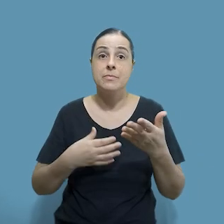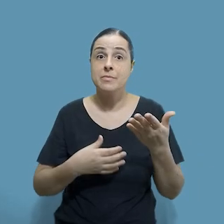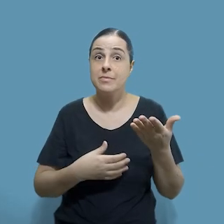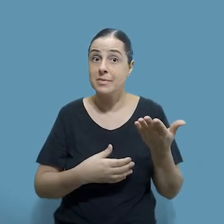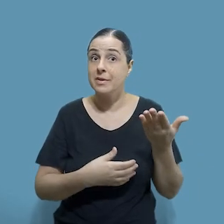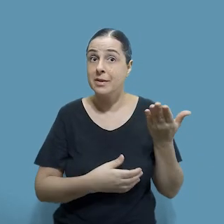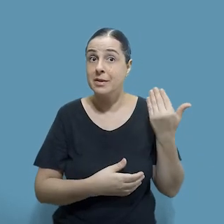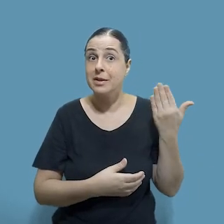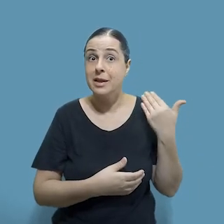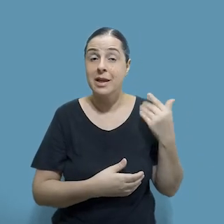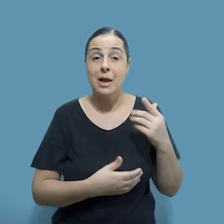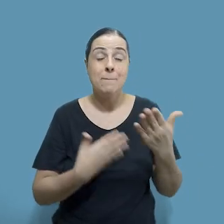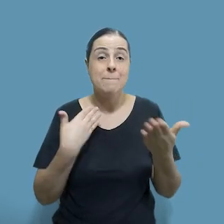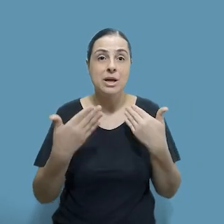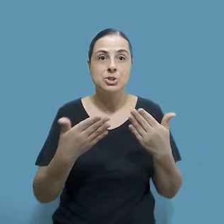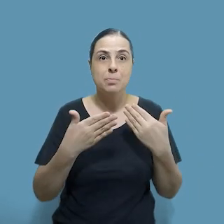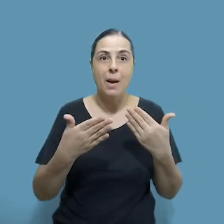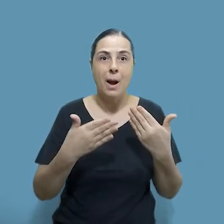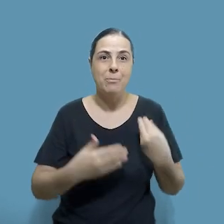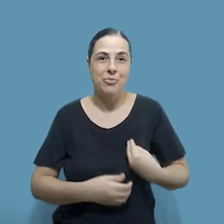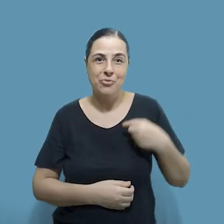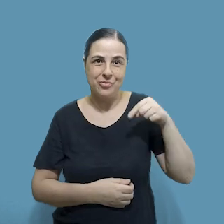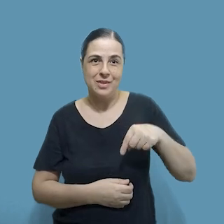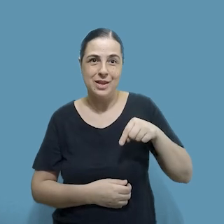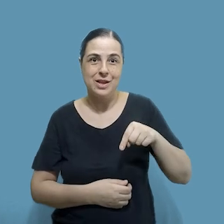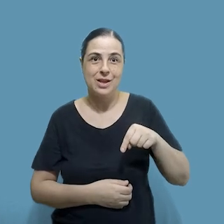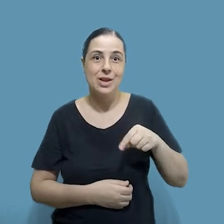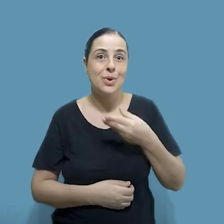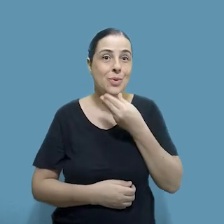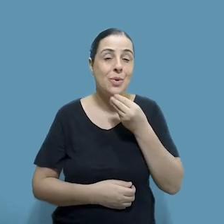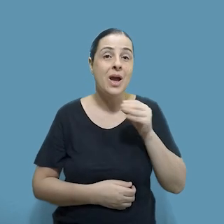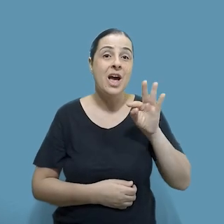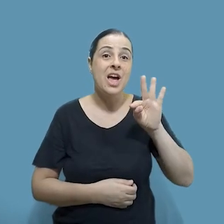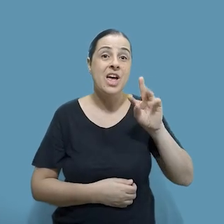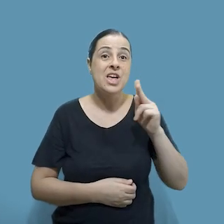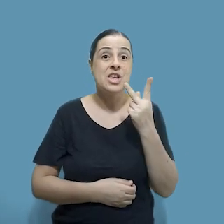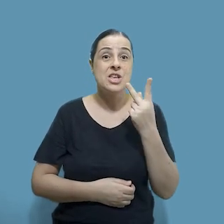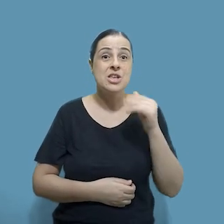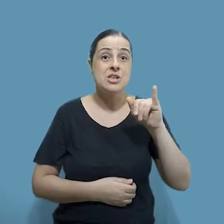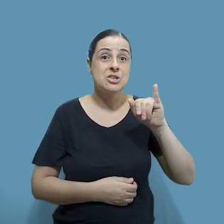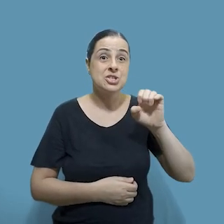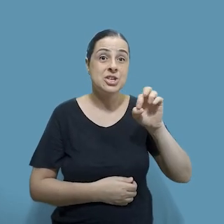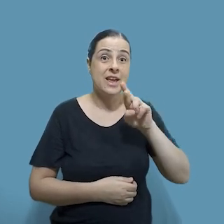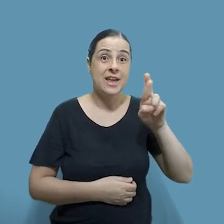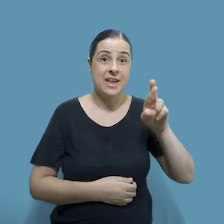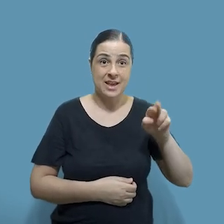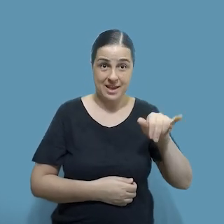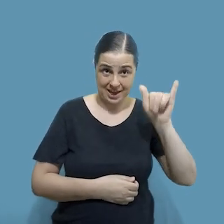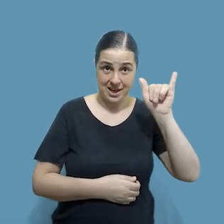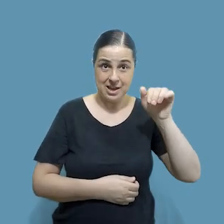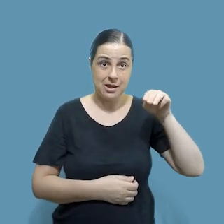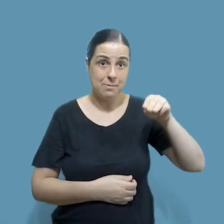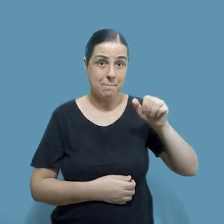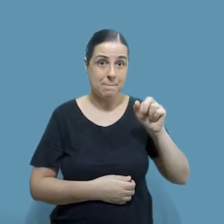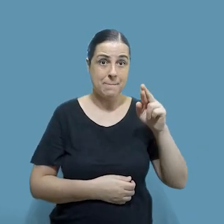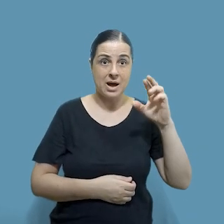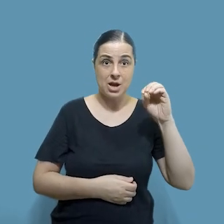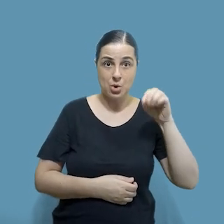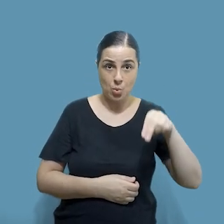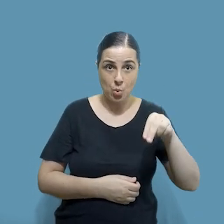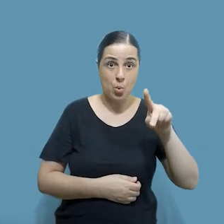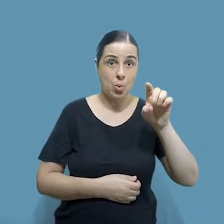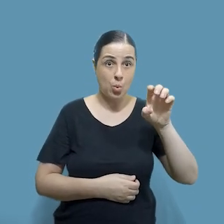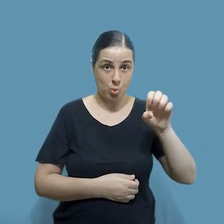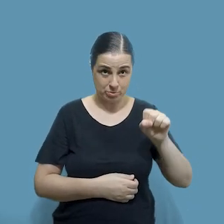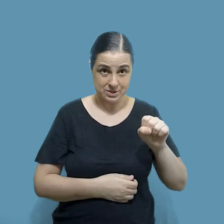que trazia muito assim, o quanto a tecnologia ajuda, né? Então estamos vivendo também, né, num momento que